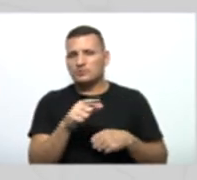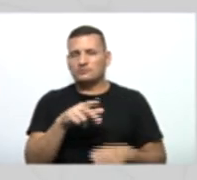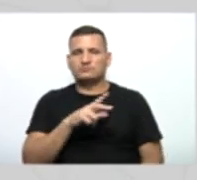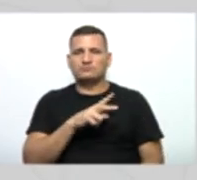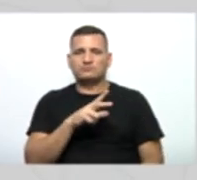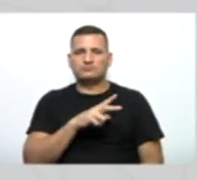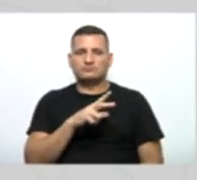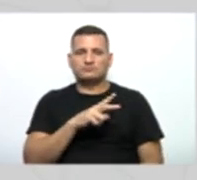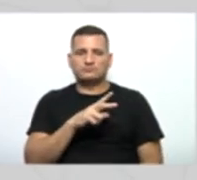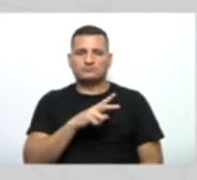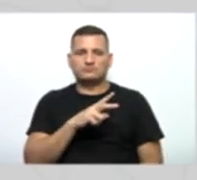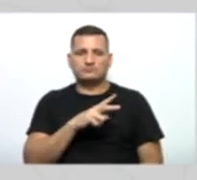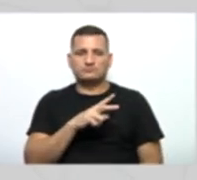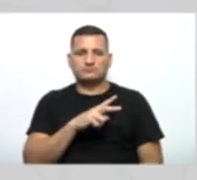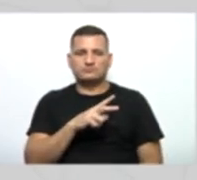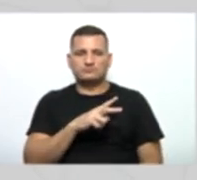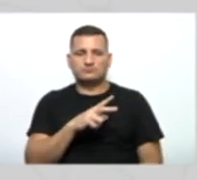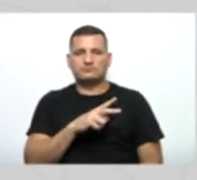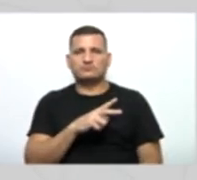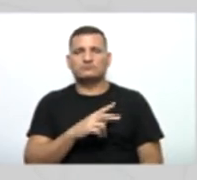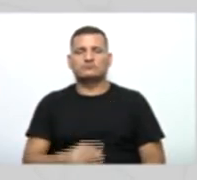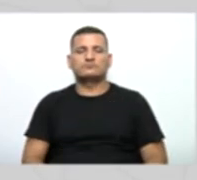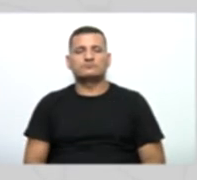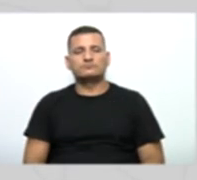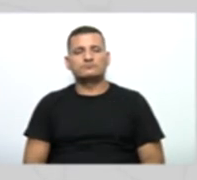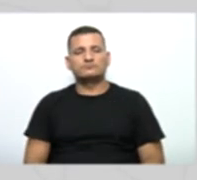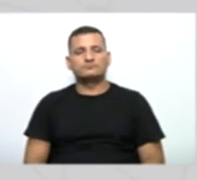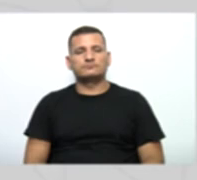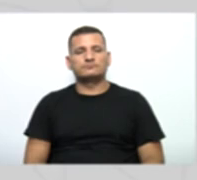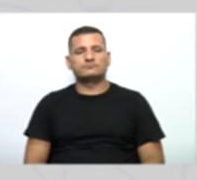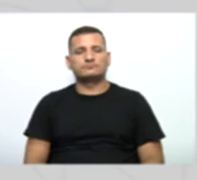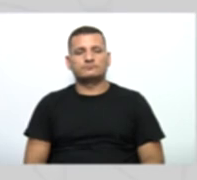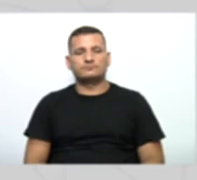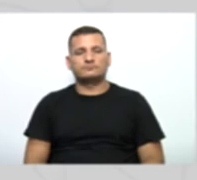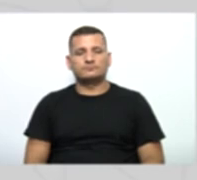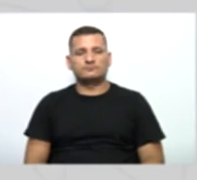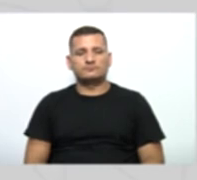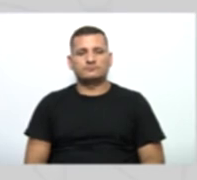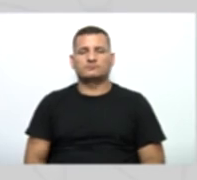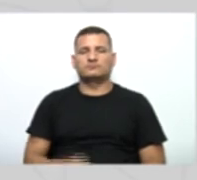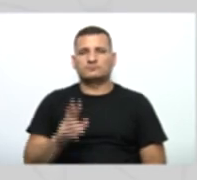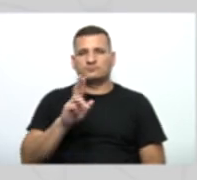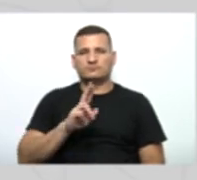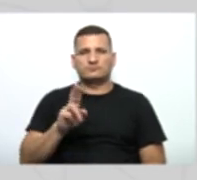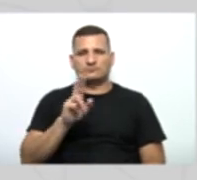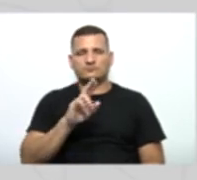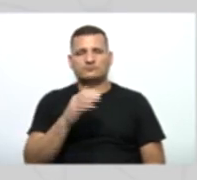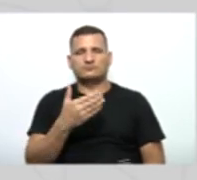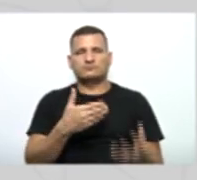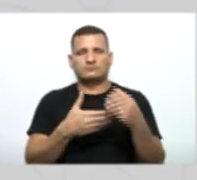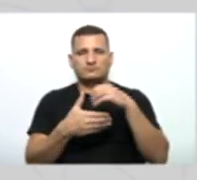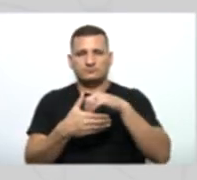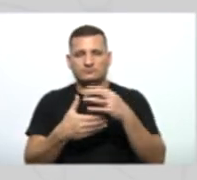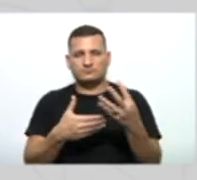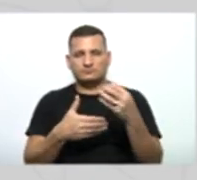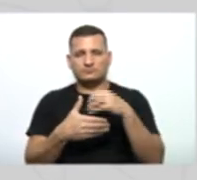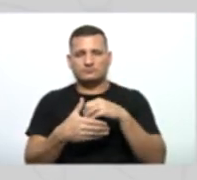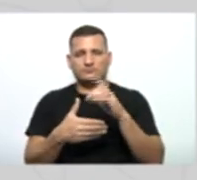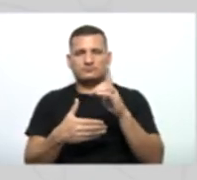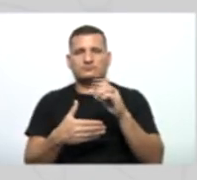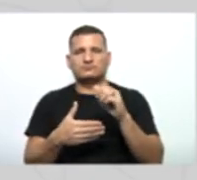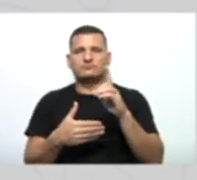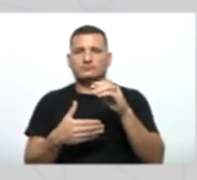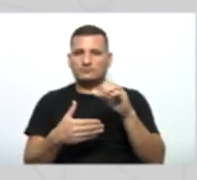foram criados como dados privados. Utilizamos o encapsulamento de dados quando queremos tornar